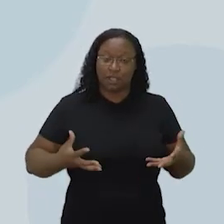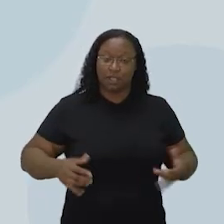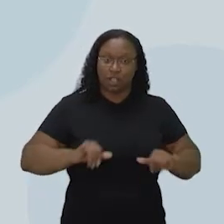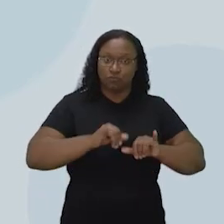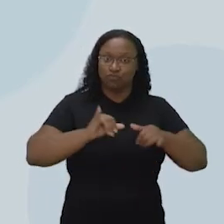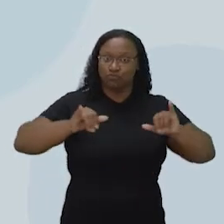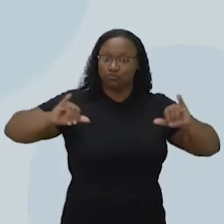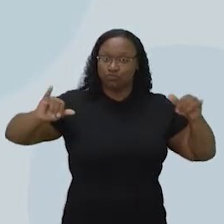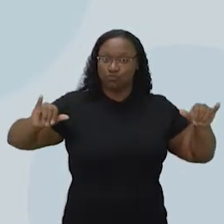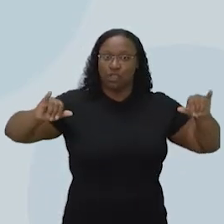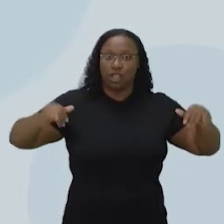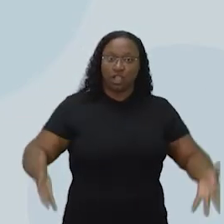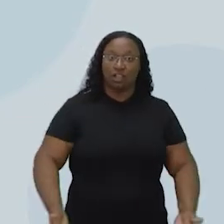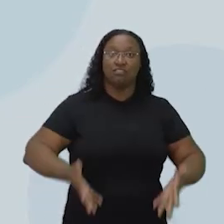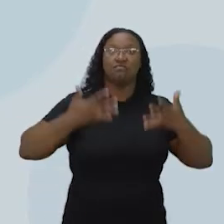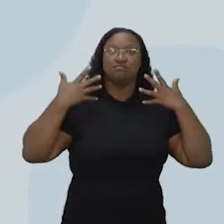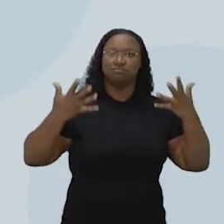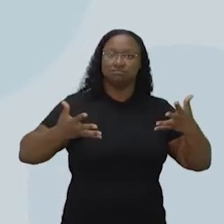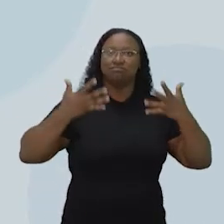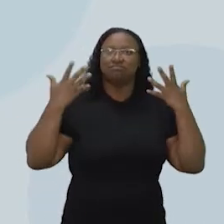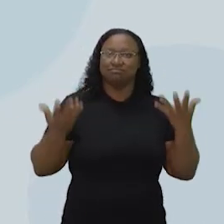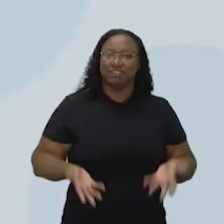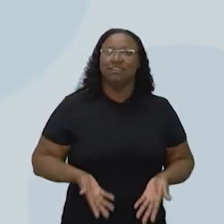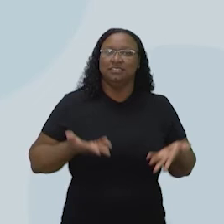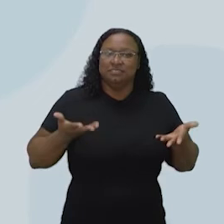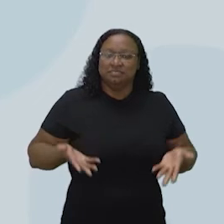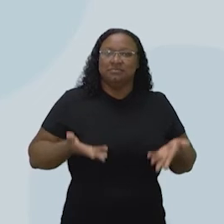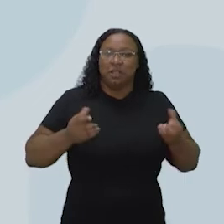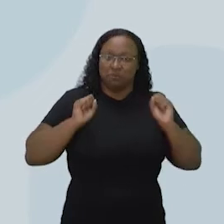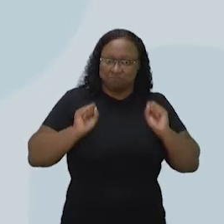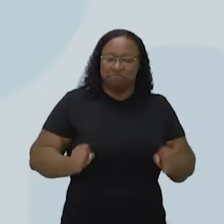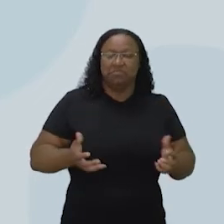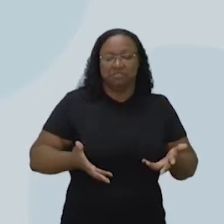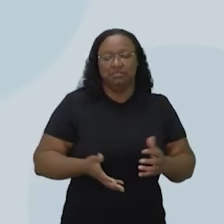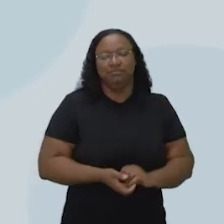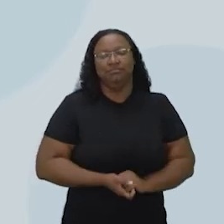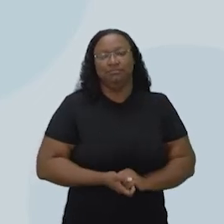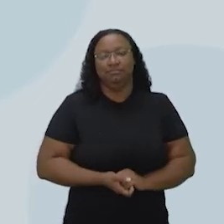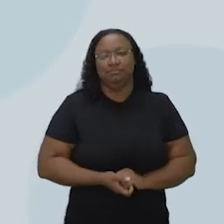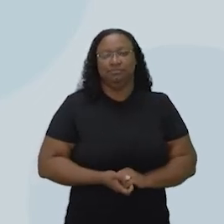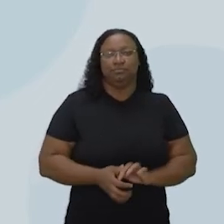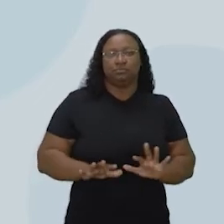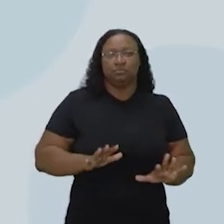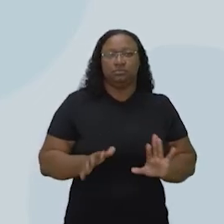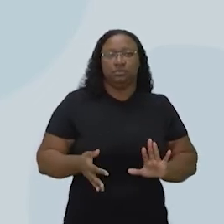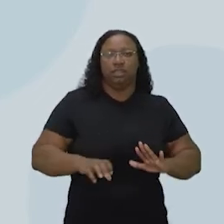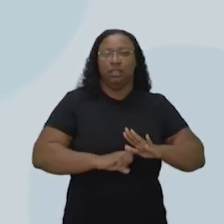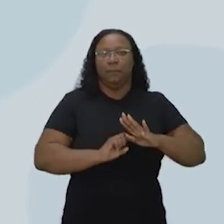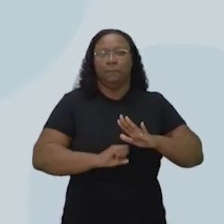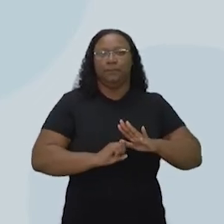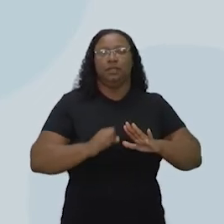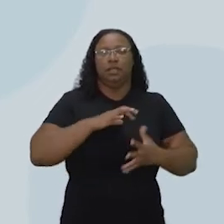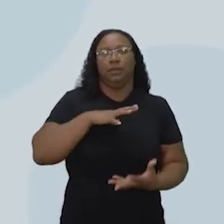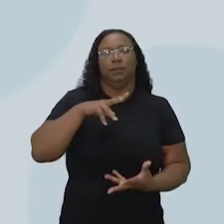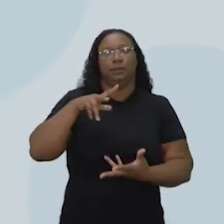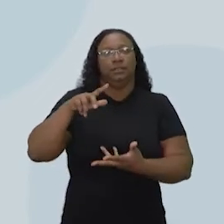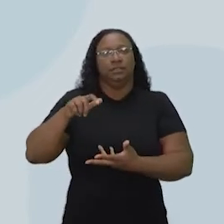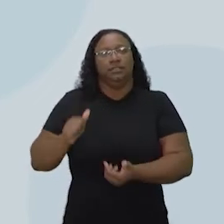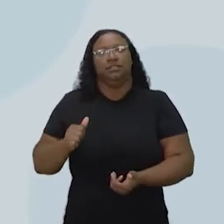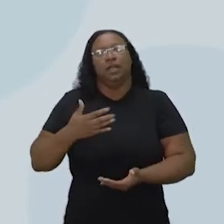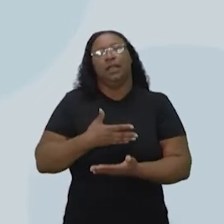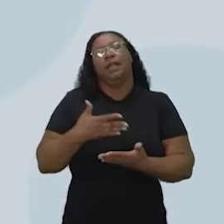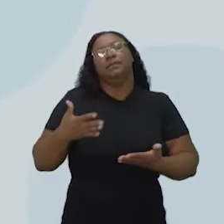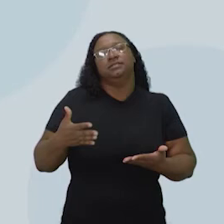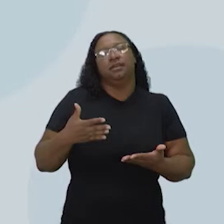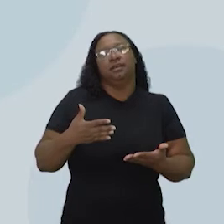energética, né, com maior poder calorífico, né. Há um tempo atrás, algumas empresas no Brasil